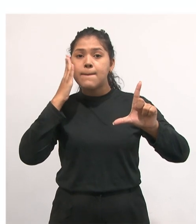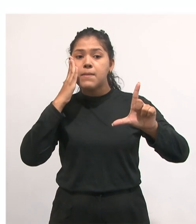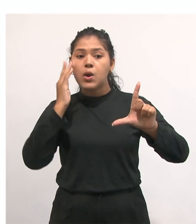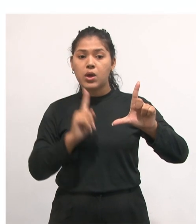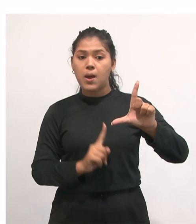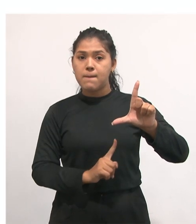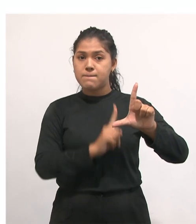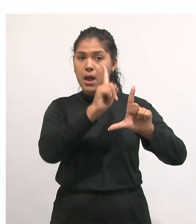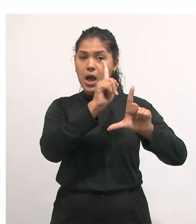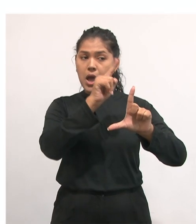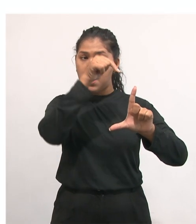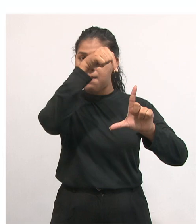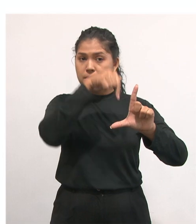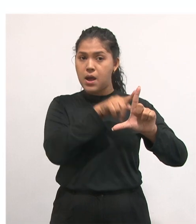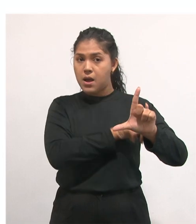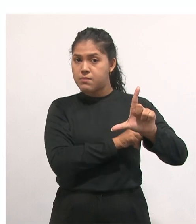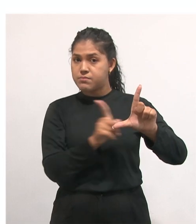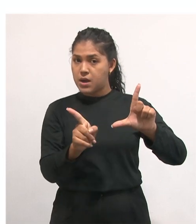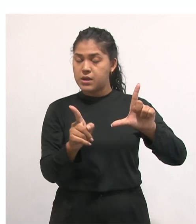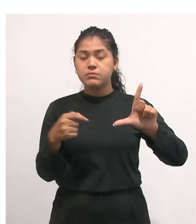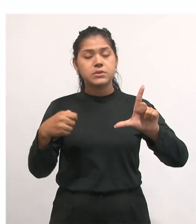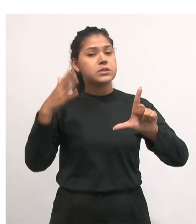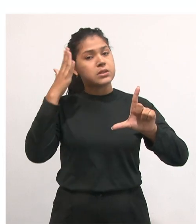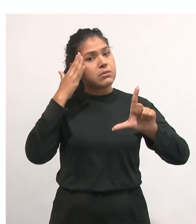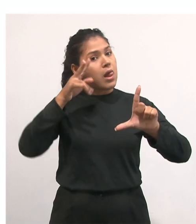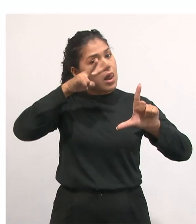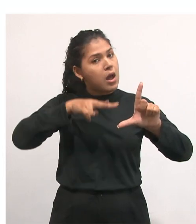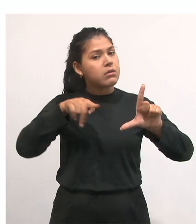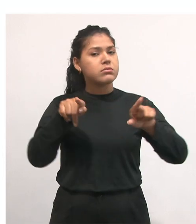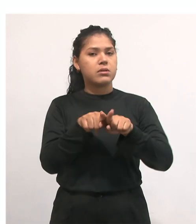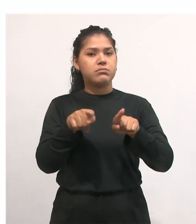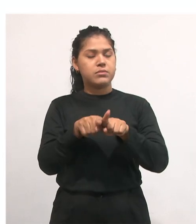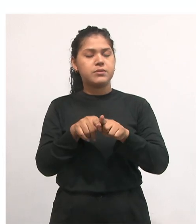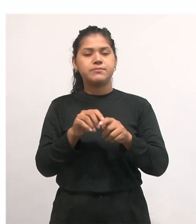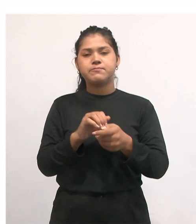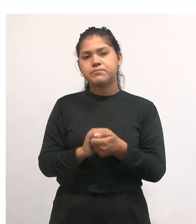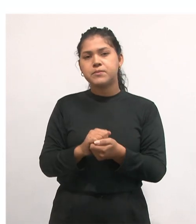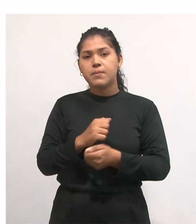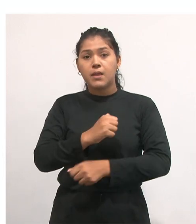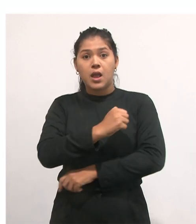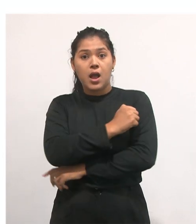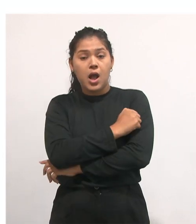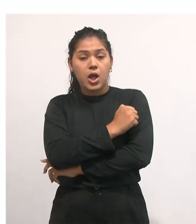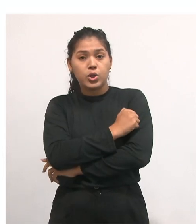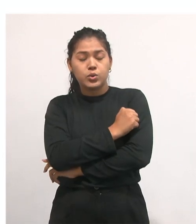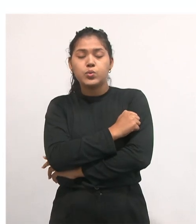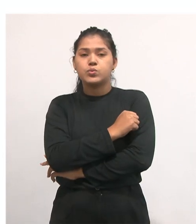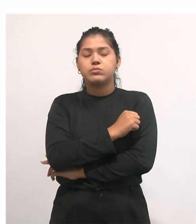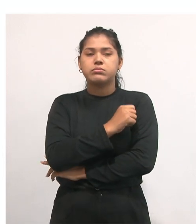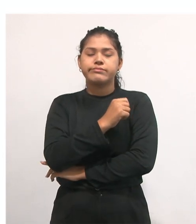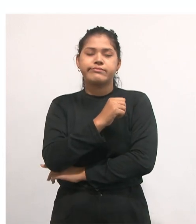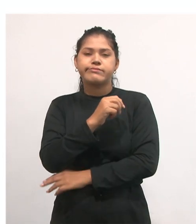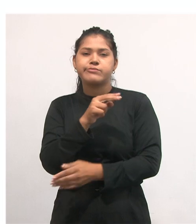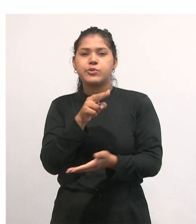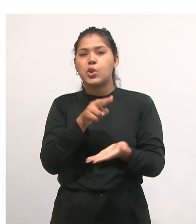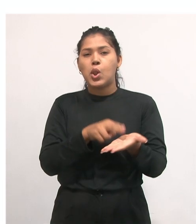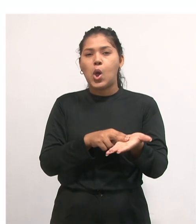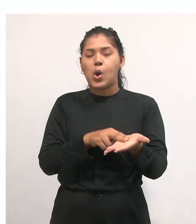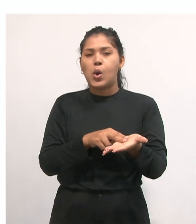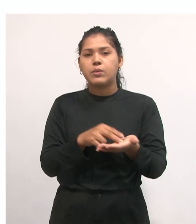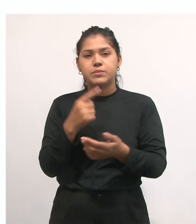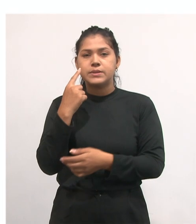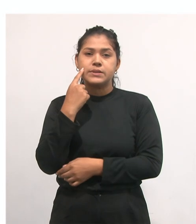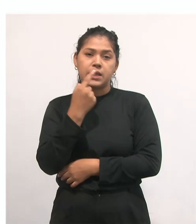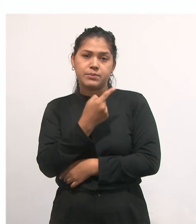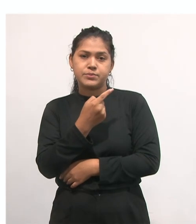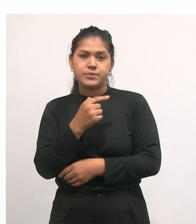fazer leitura desse plano cartesiano. E aí nós temos lá, o aluno quando tirava a nota, só voltando lá nos